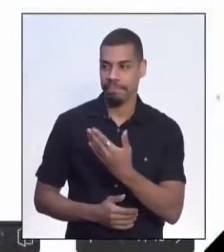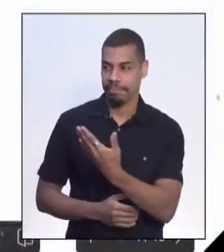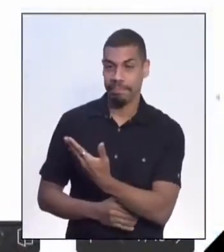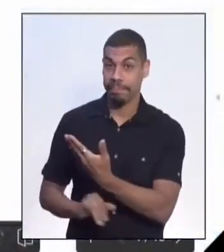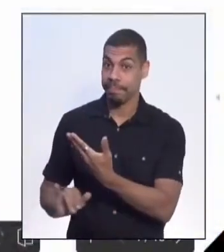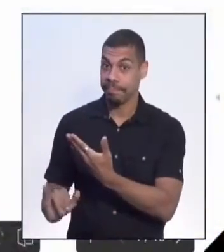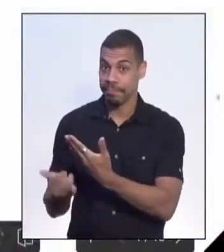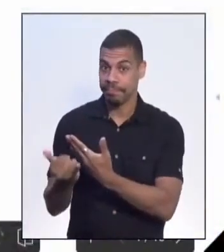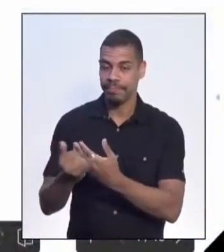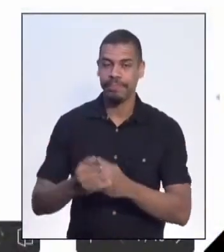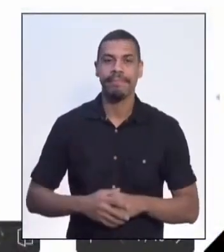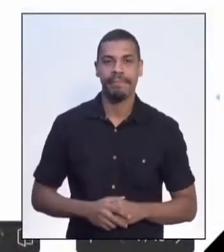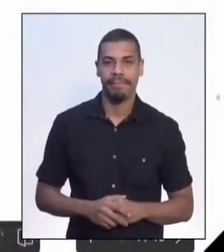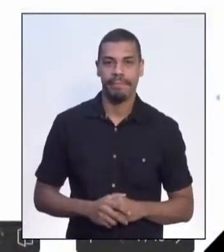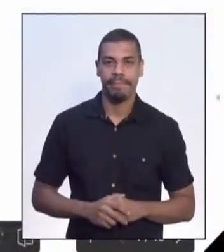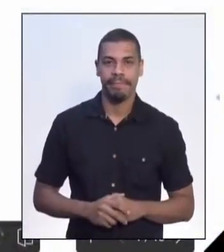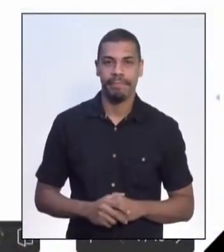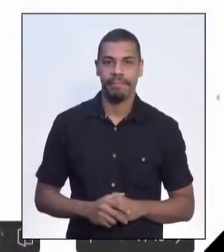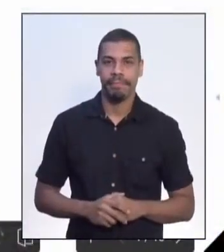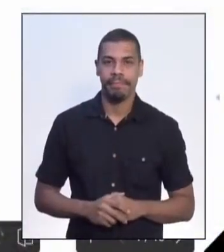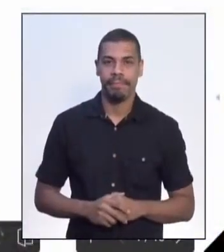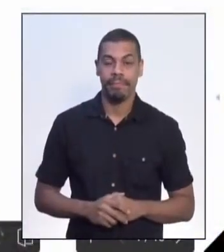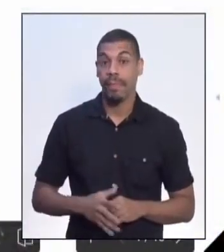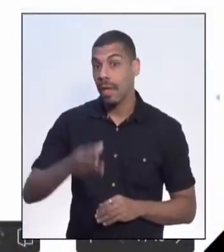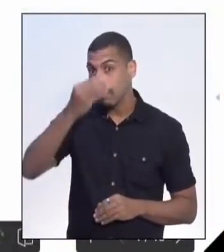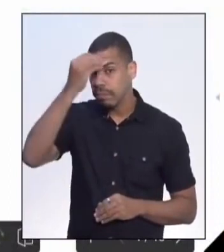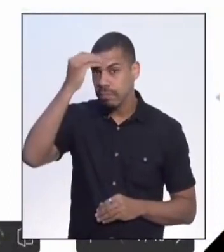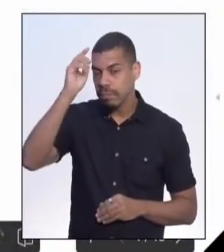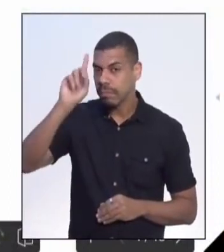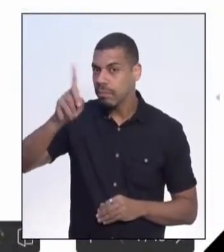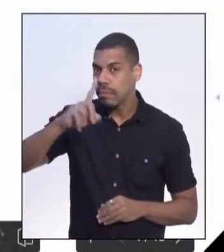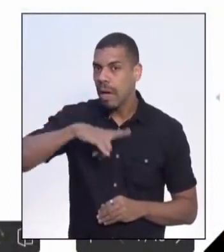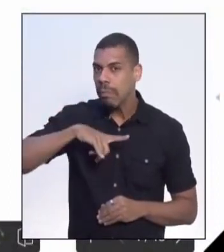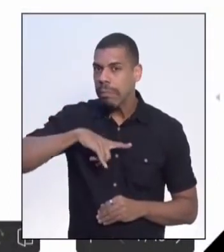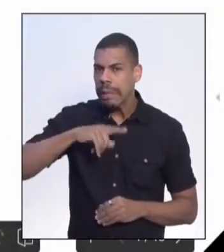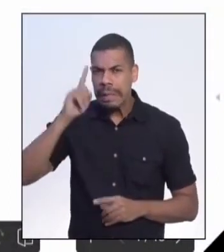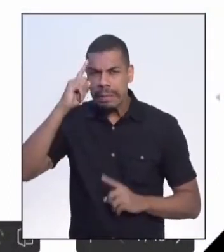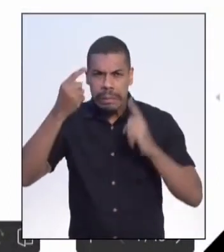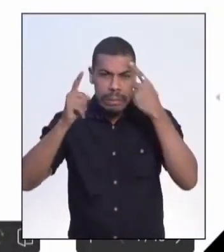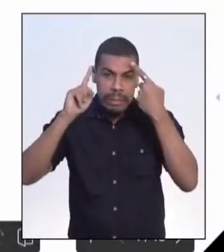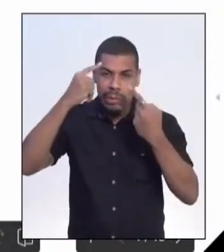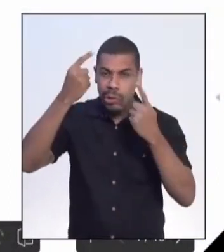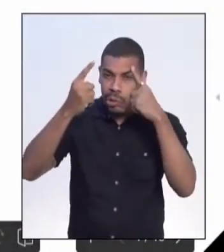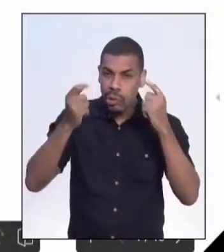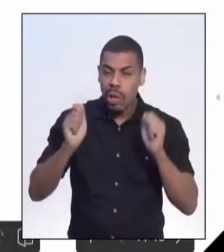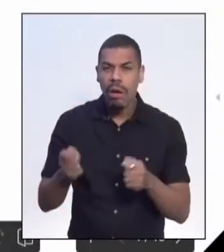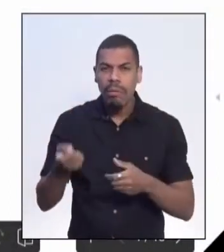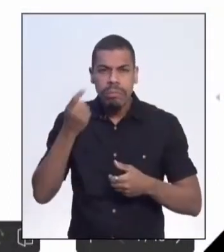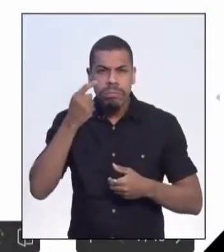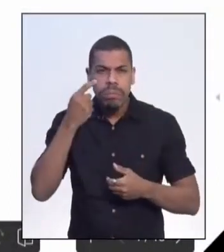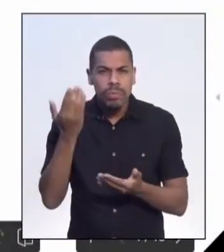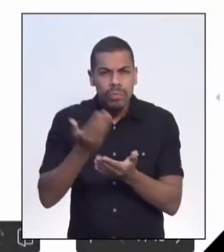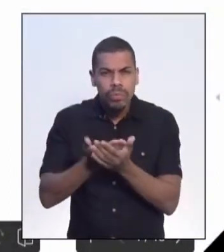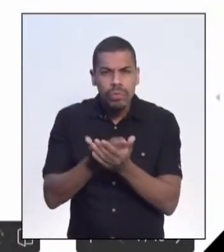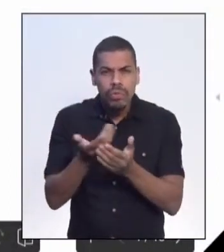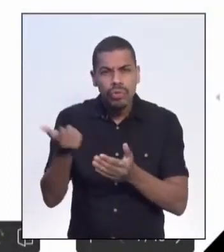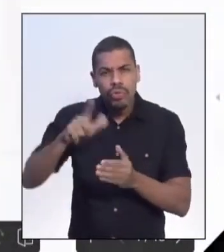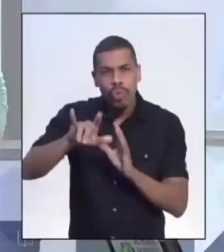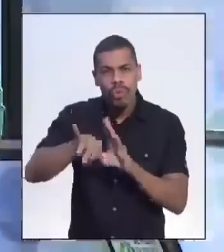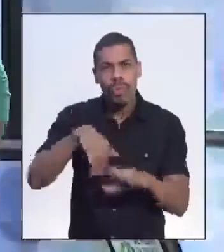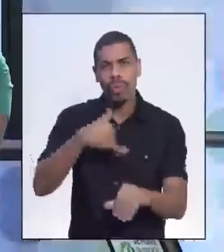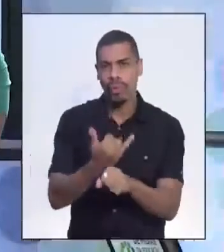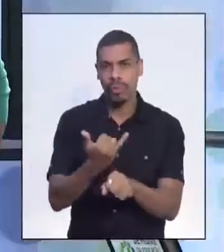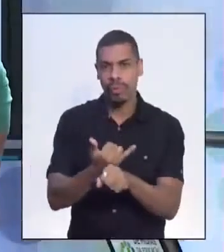Aproveita, hein? Muito bem. Não esqueçam que se você ainda tiver com dúvidas, retome a nossa aula lá no